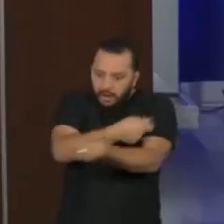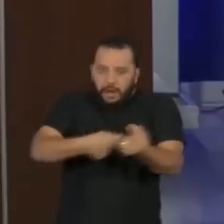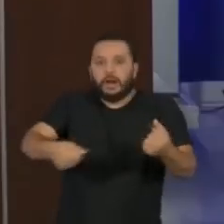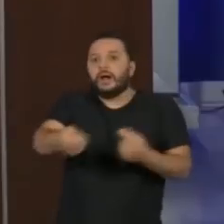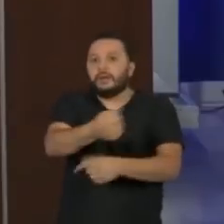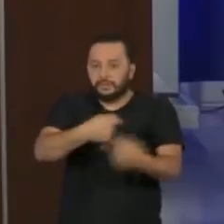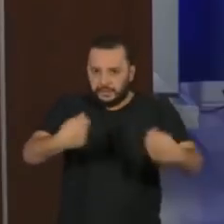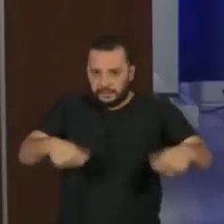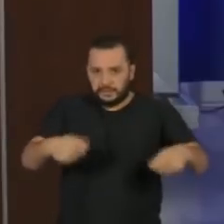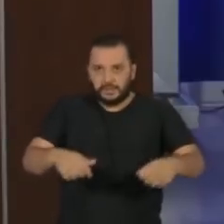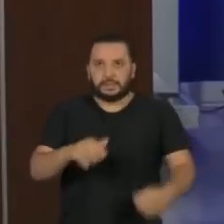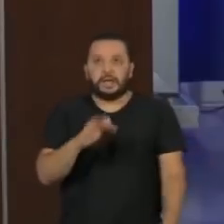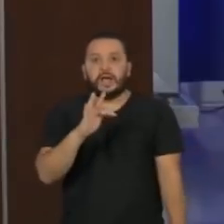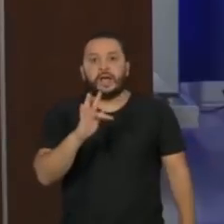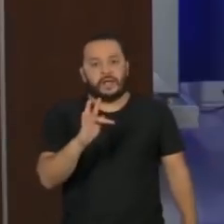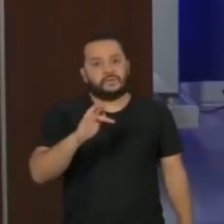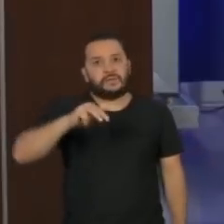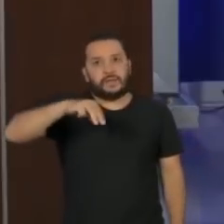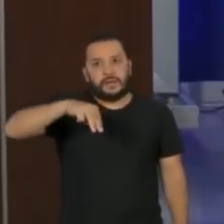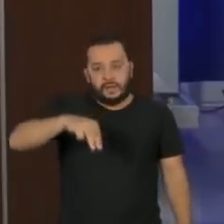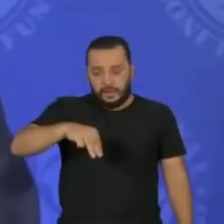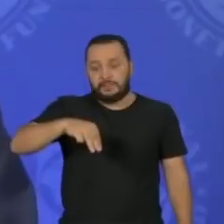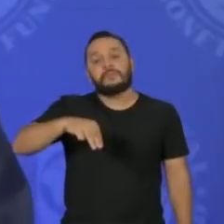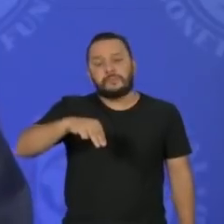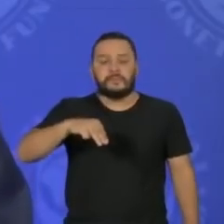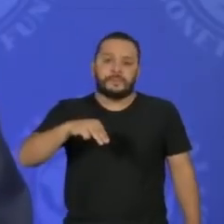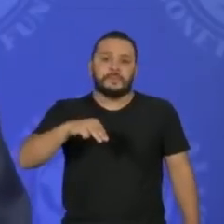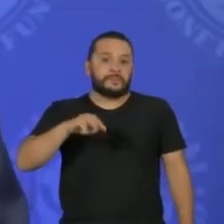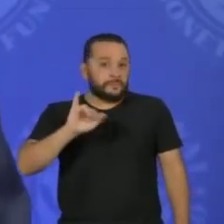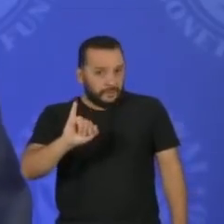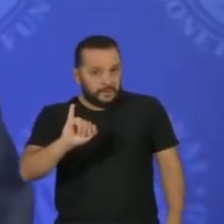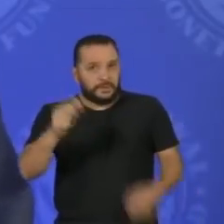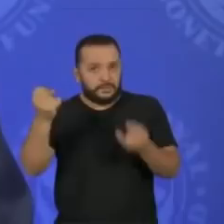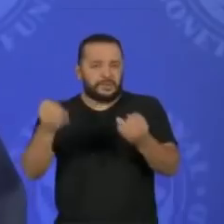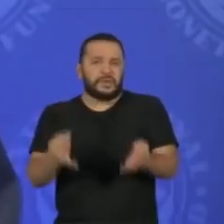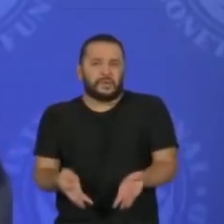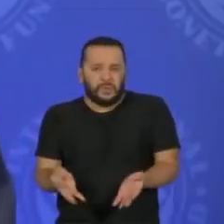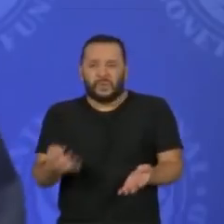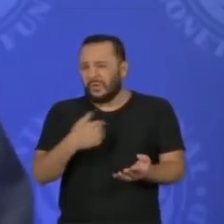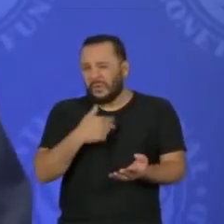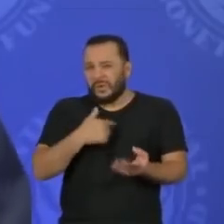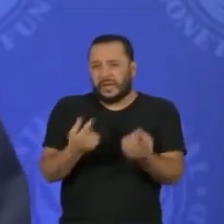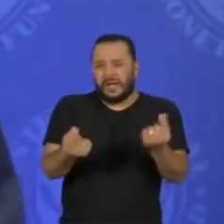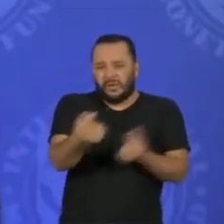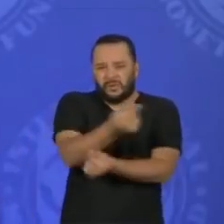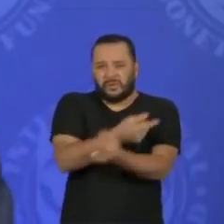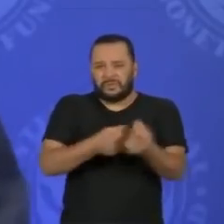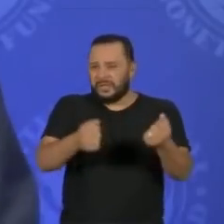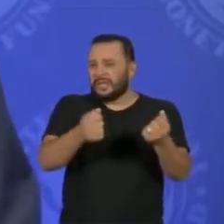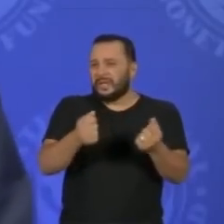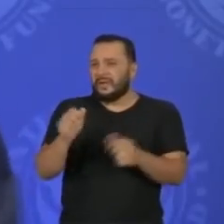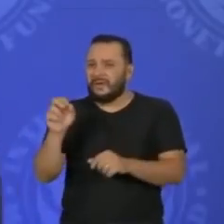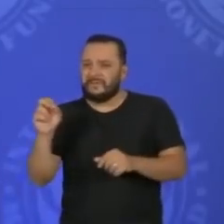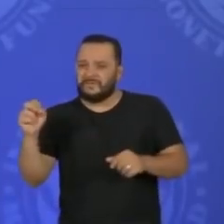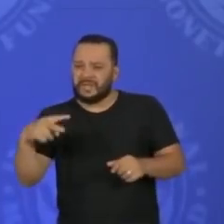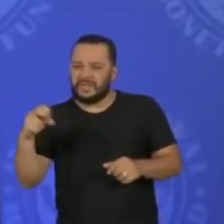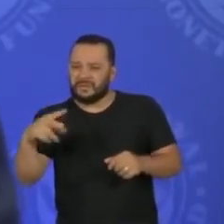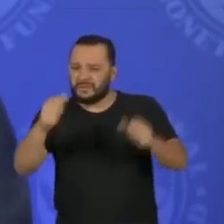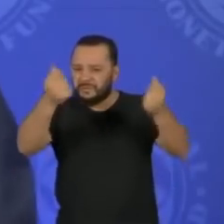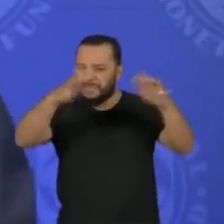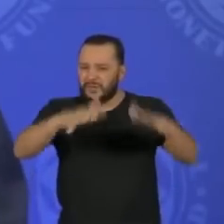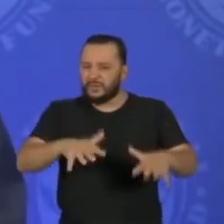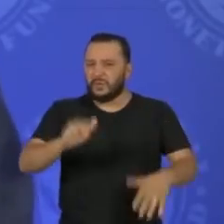Fundo Monetário Internacional declarou que ainda é cedo para avaliar o impacto do coronavírus na economia mundial, mas que ele